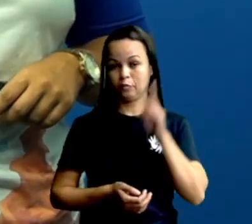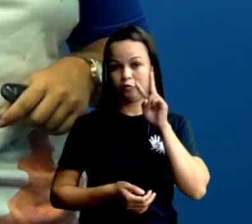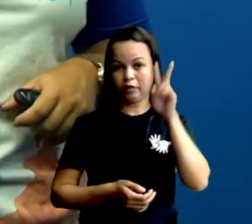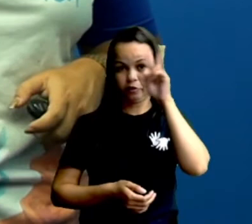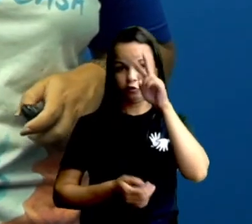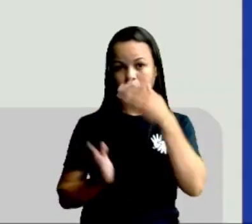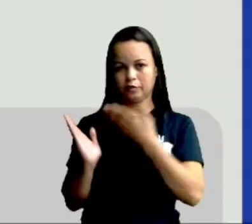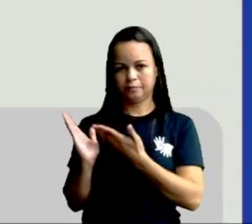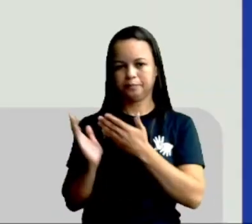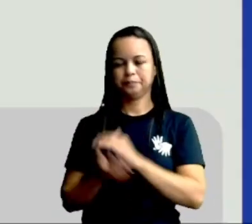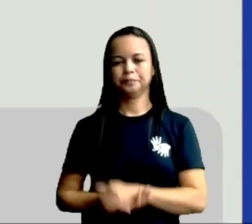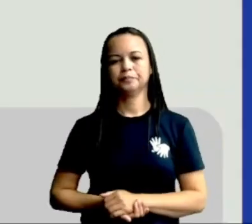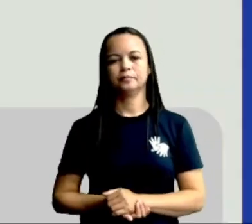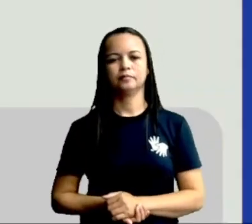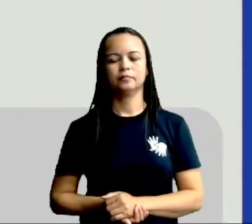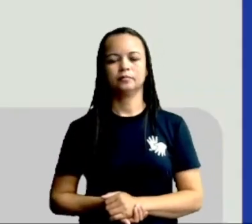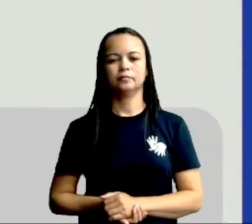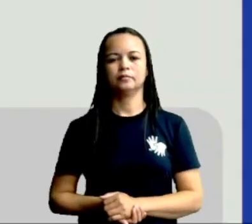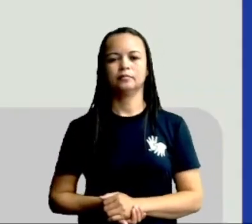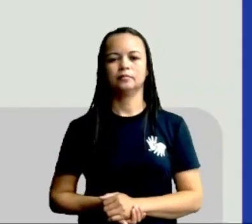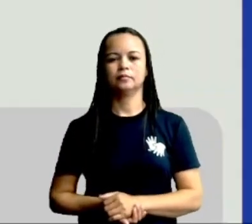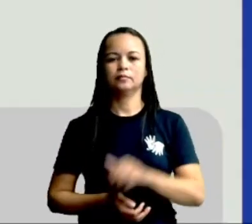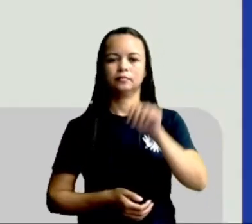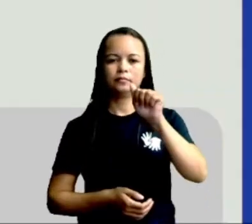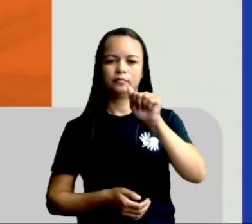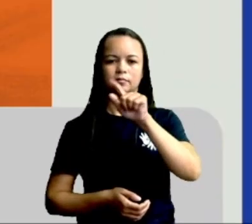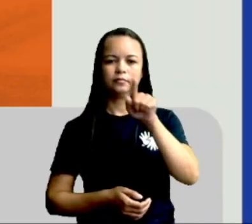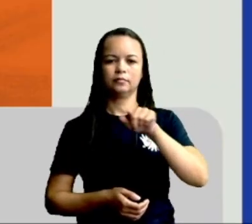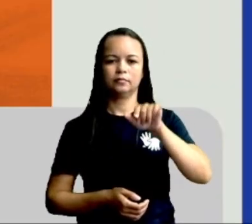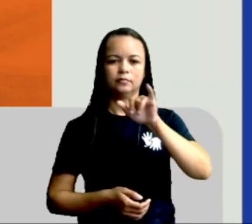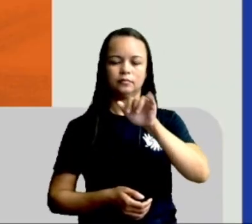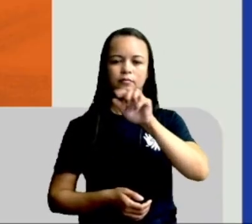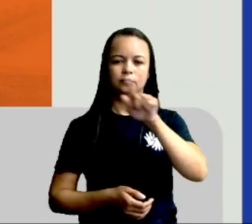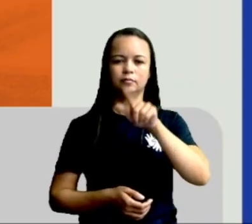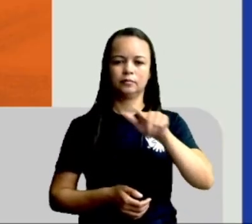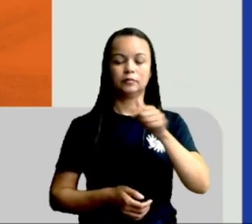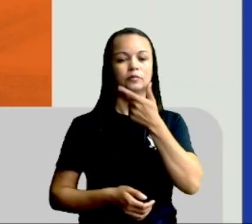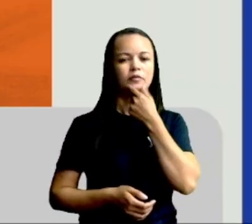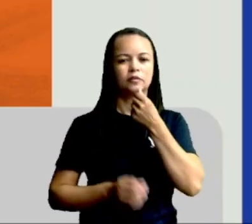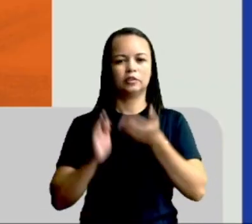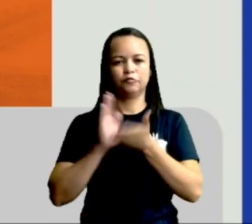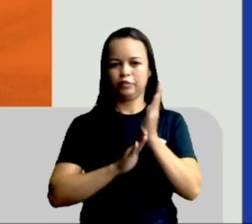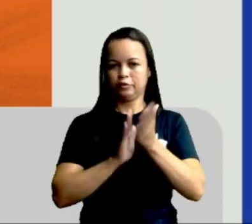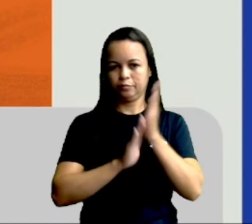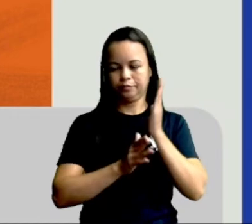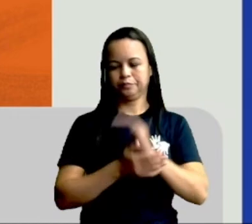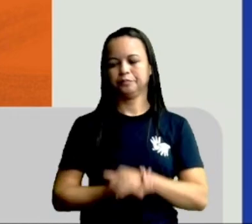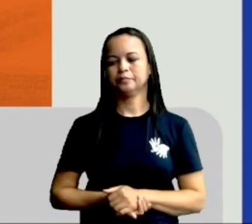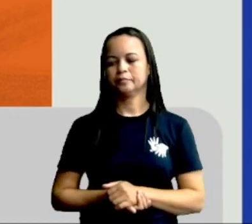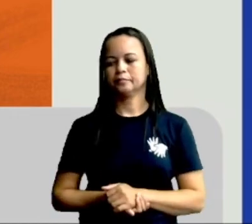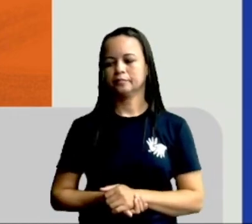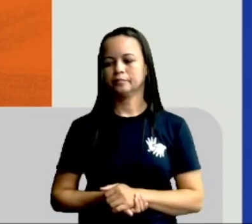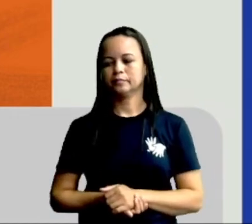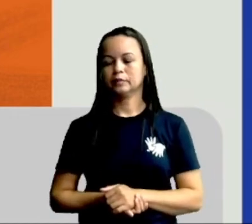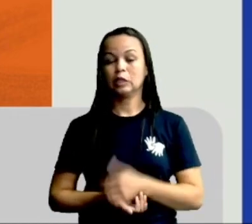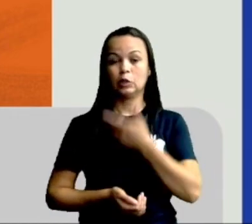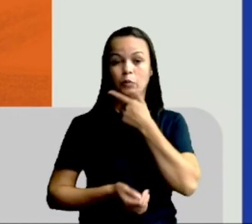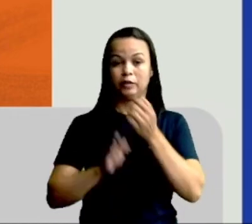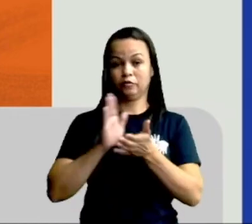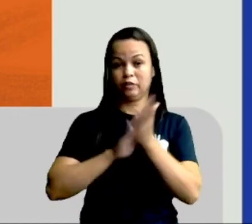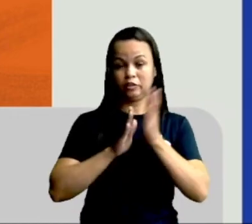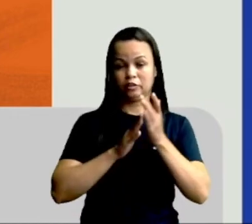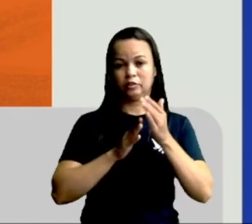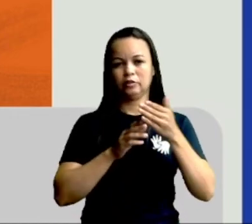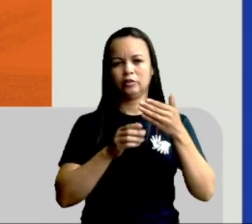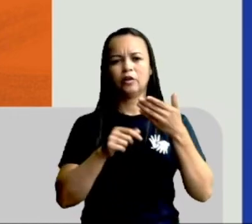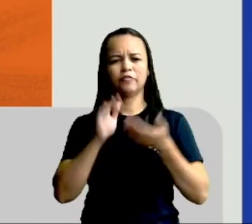Azizi? Olha só. Azizi, o menino viajante. Azizi, o menino viajante, viaja para